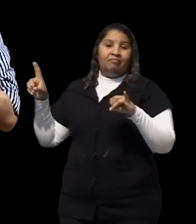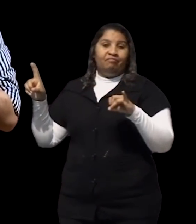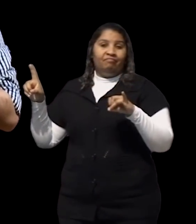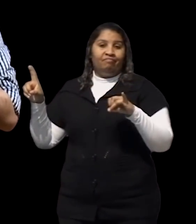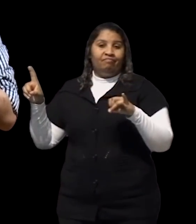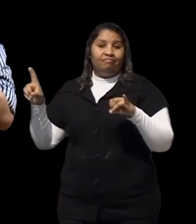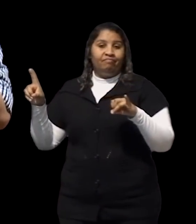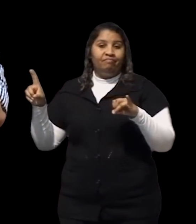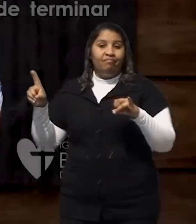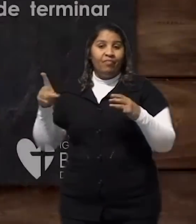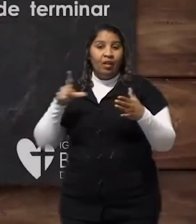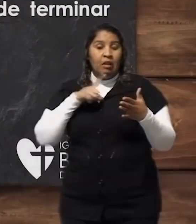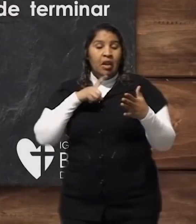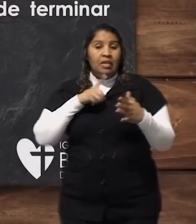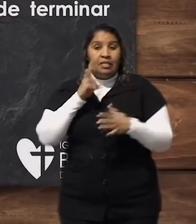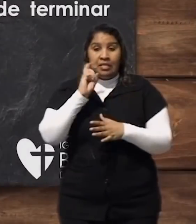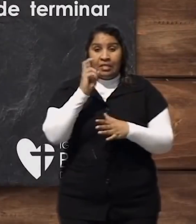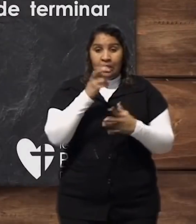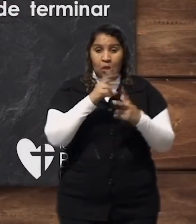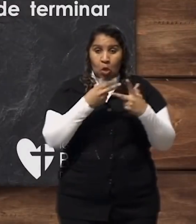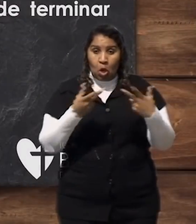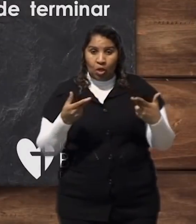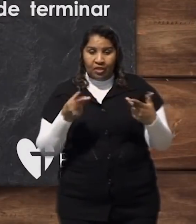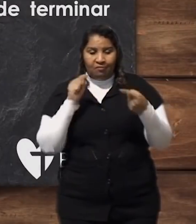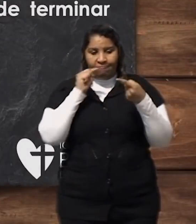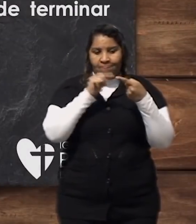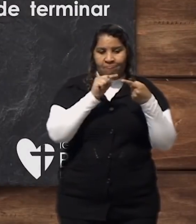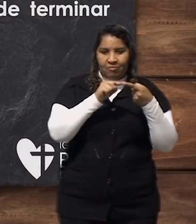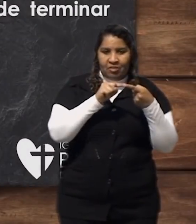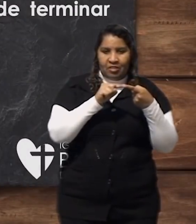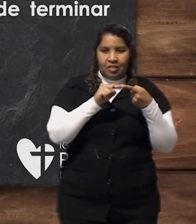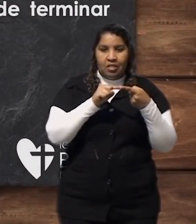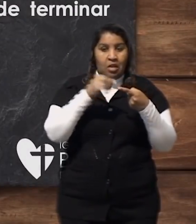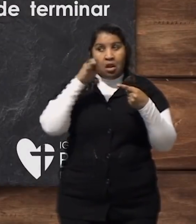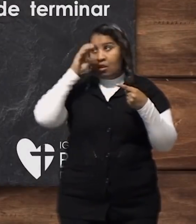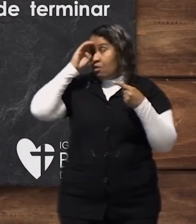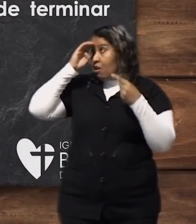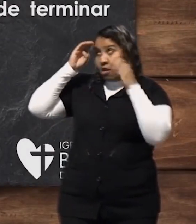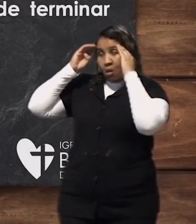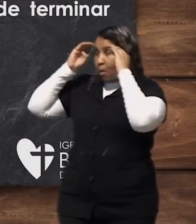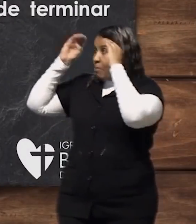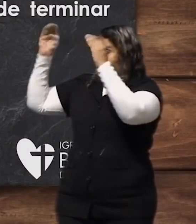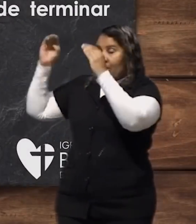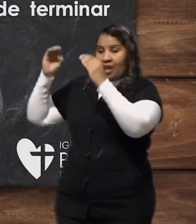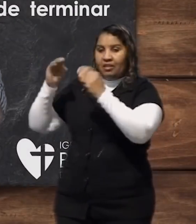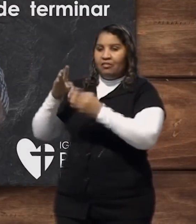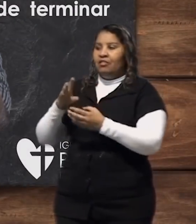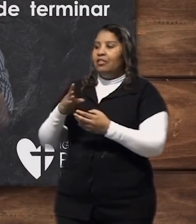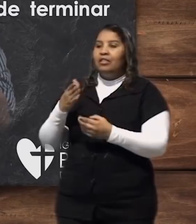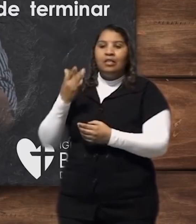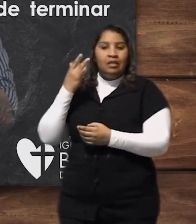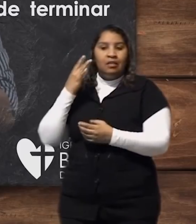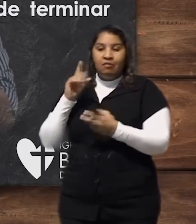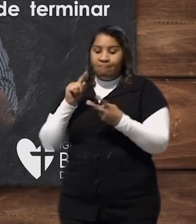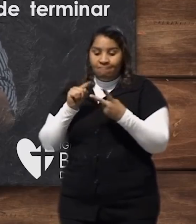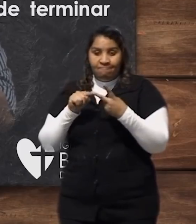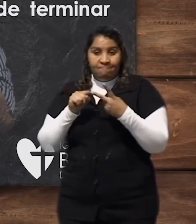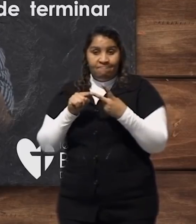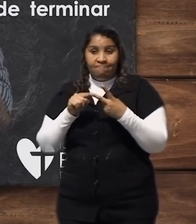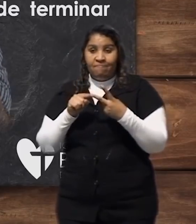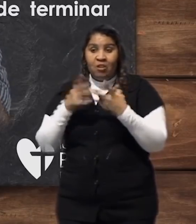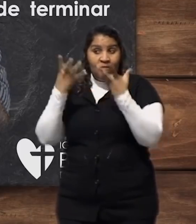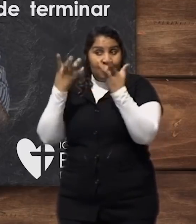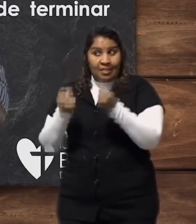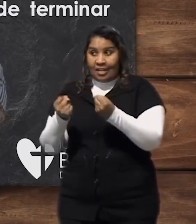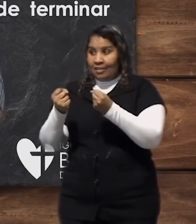cinco pontos número um indisciplina em capacidade de reconhecer autoridade e ele não respeita